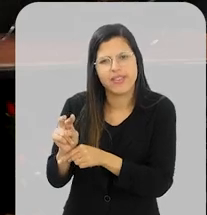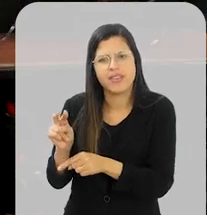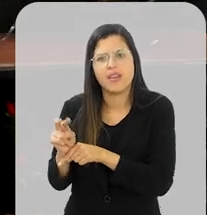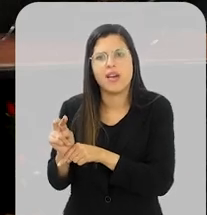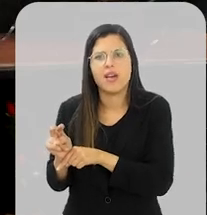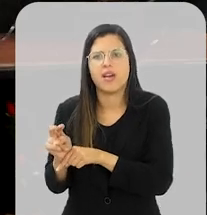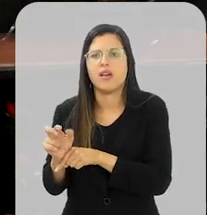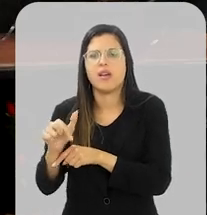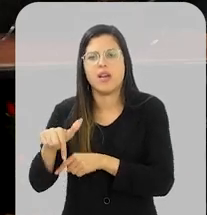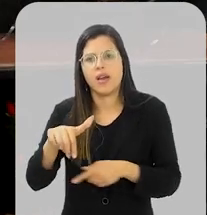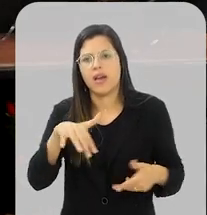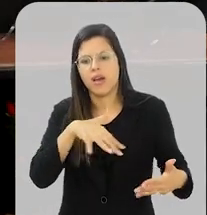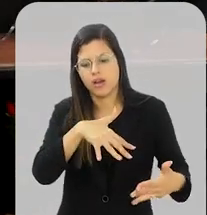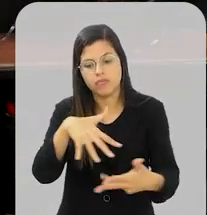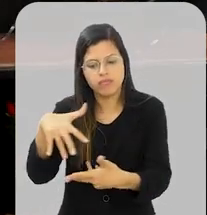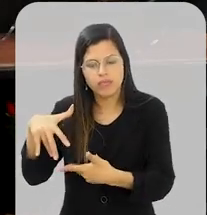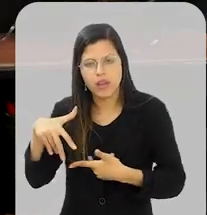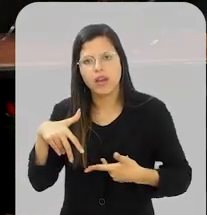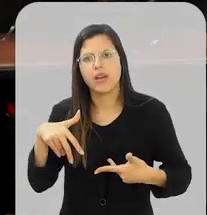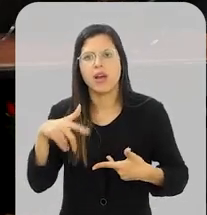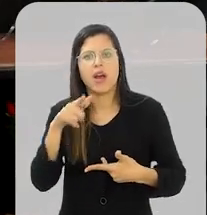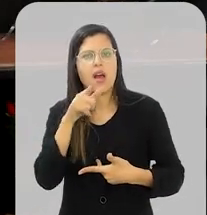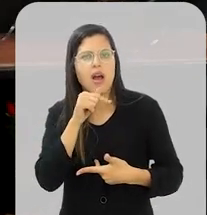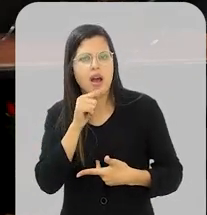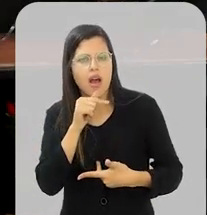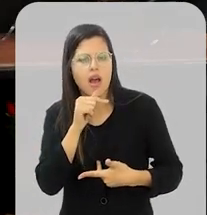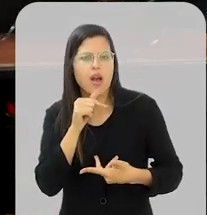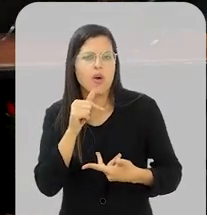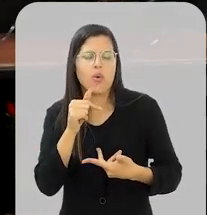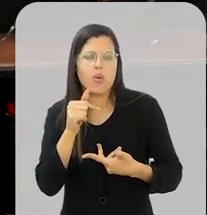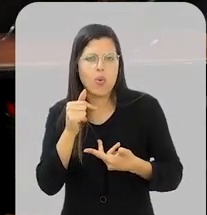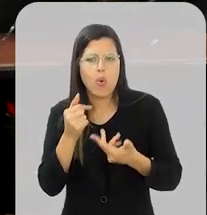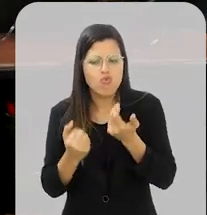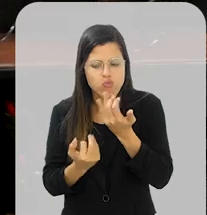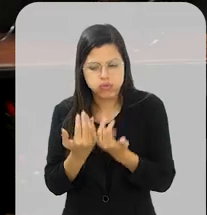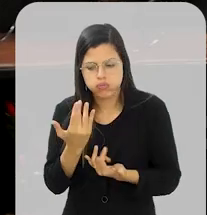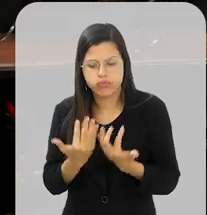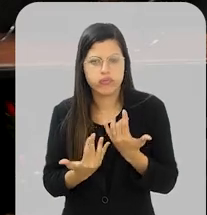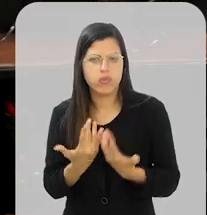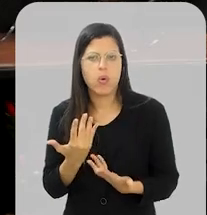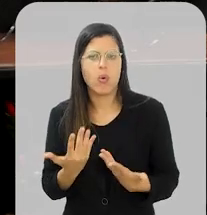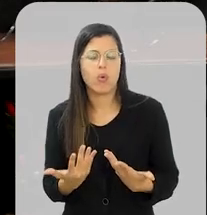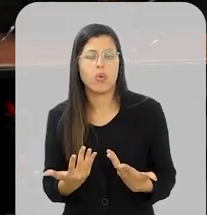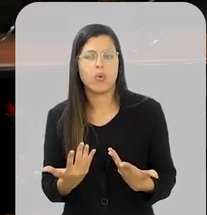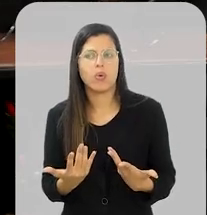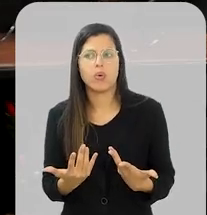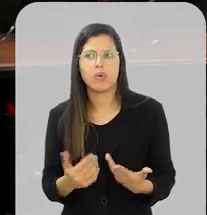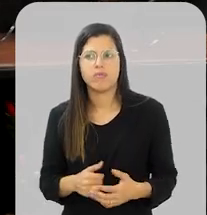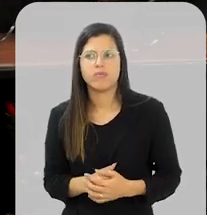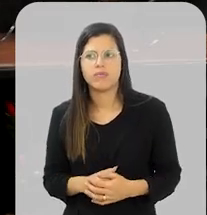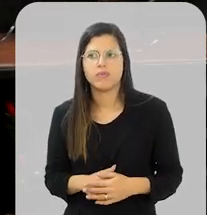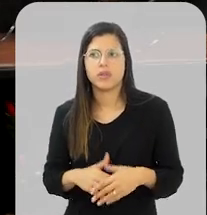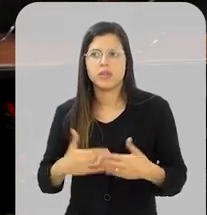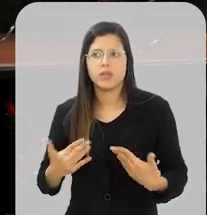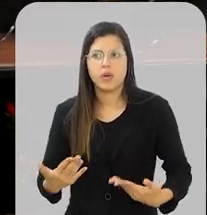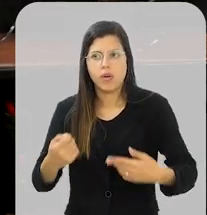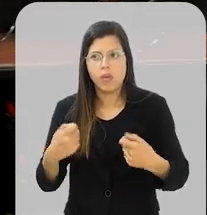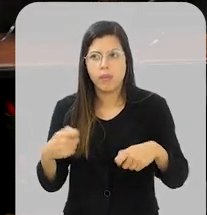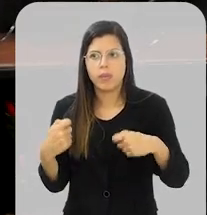conservar a terra, a água, o fogo. Então,